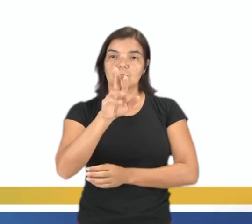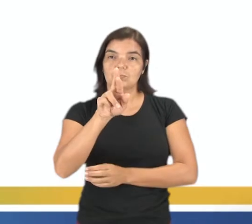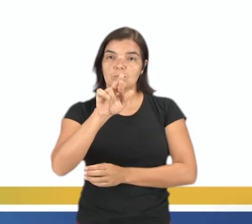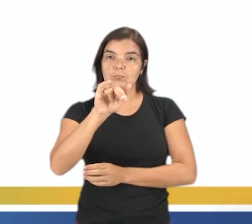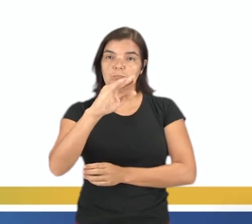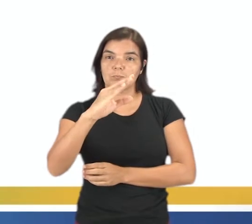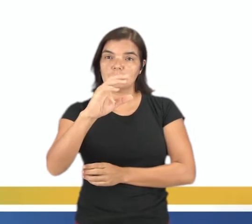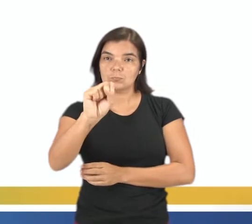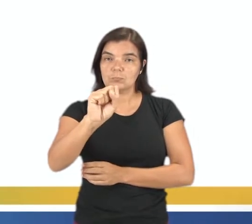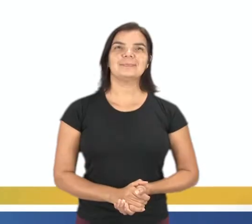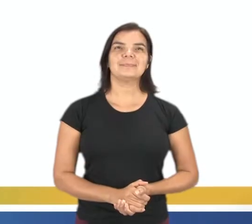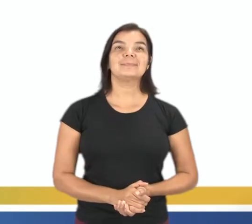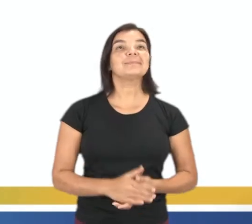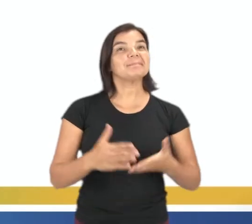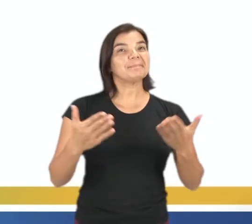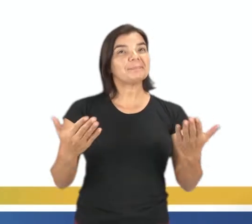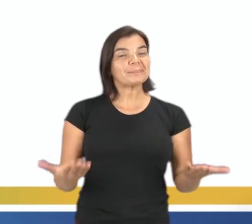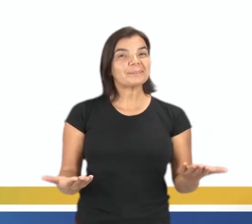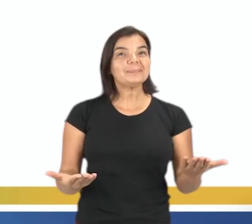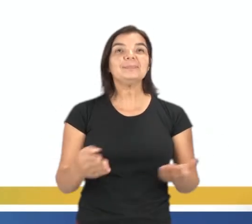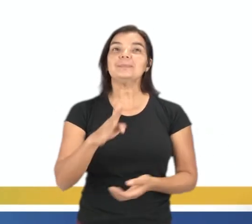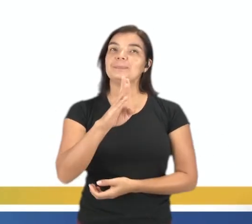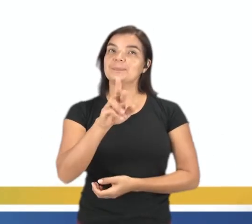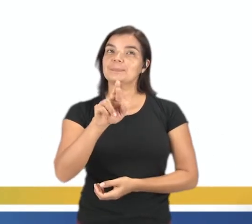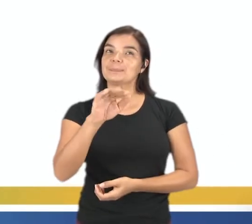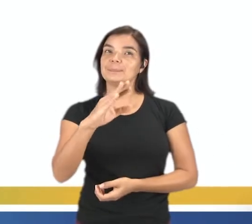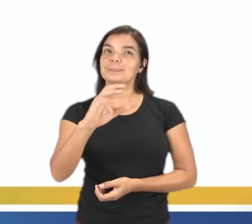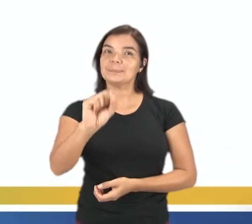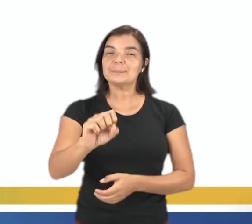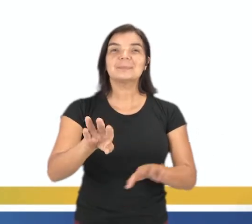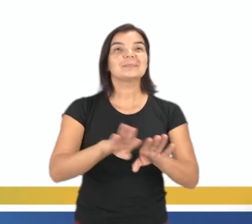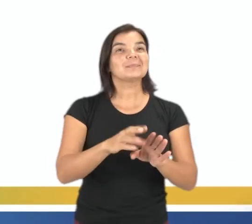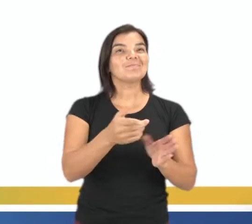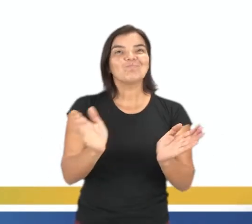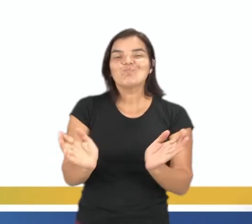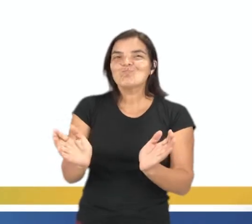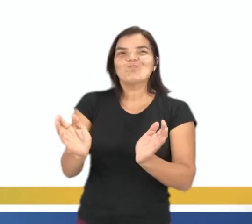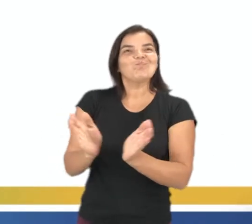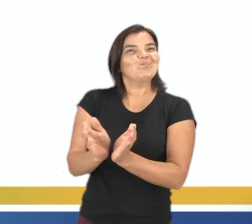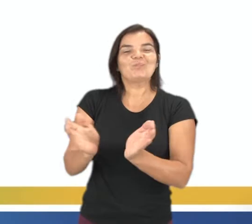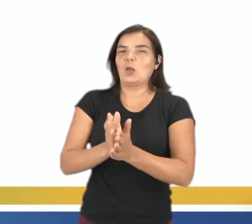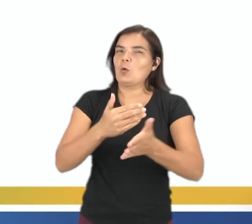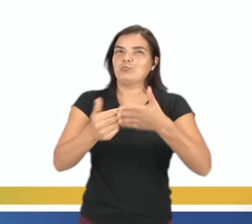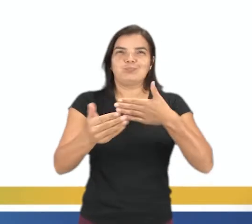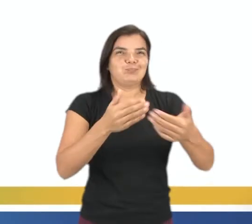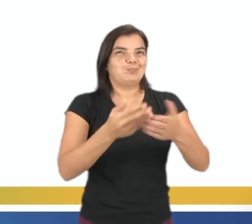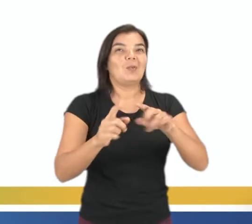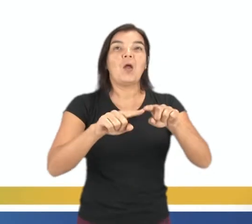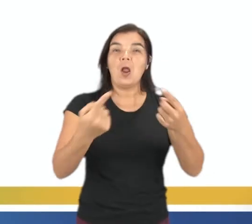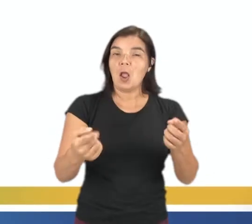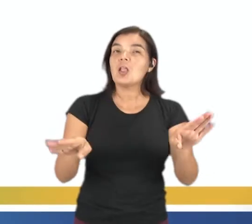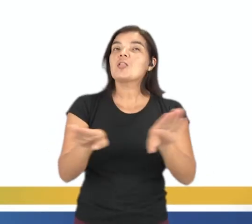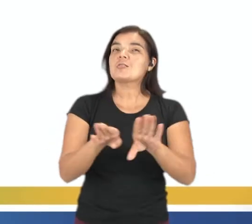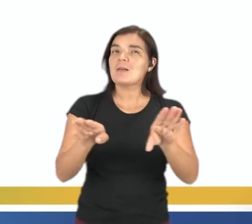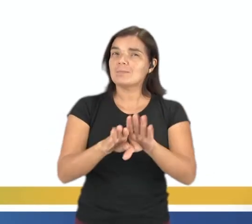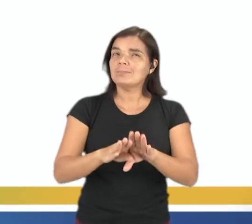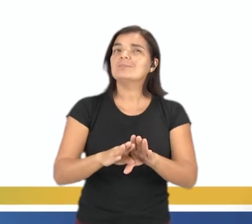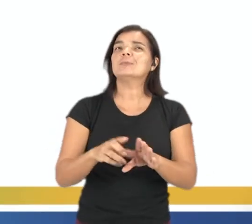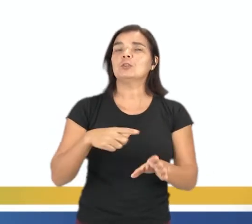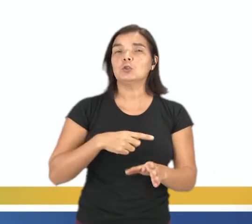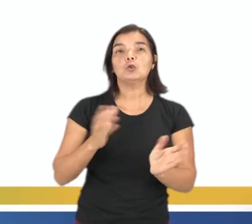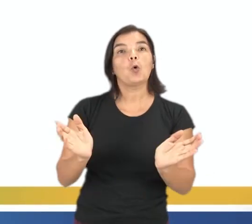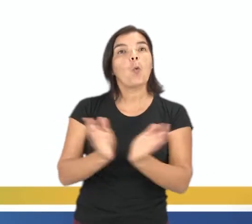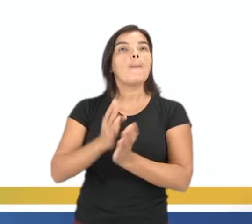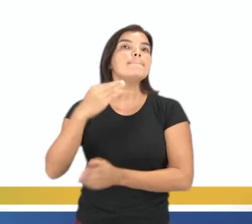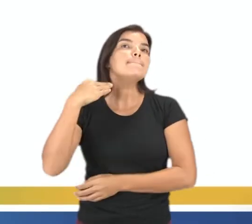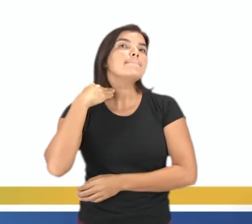atual BRICS. Então, o BRICS não é um agrupamento qualquer, ele dispõe inclusive de um